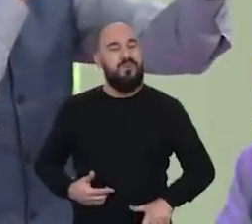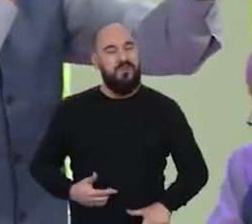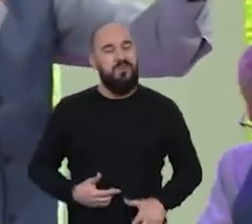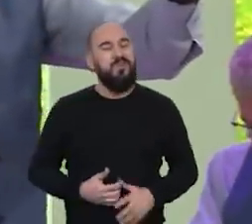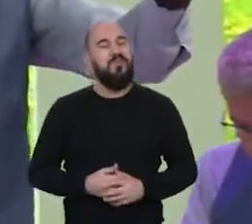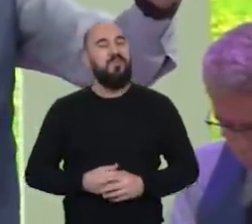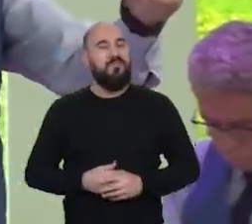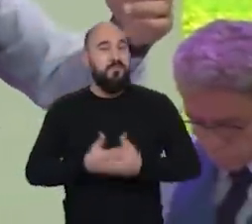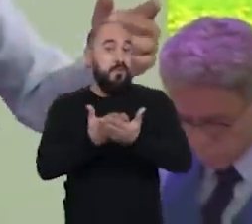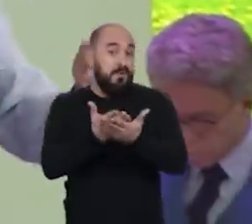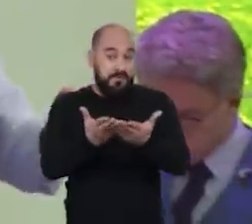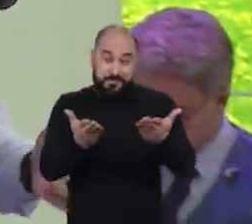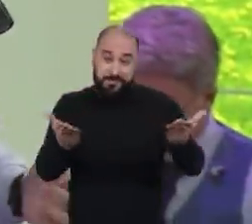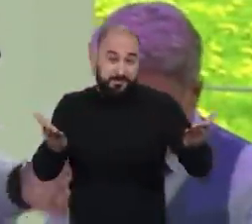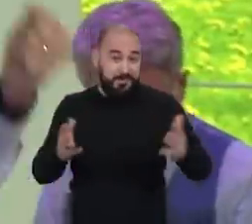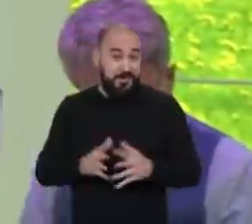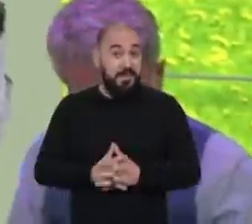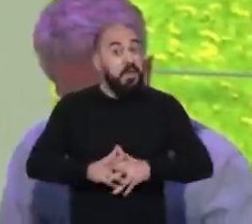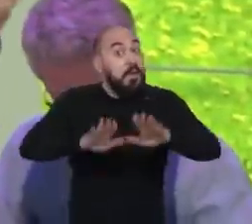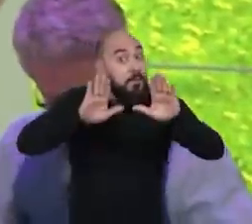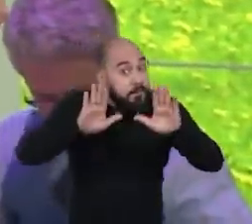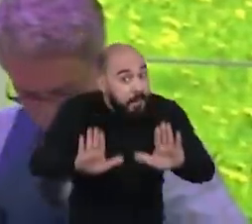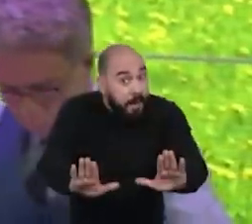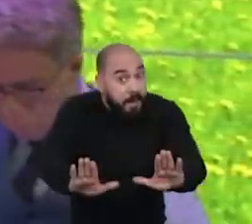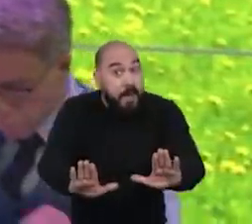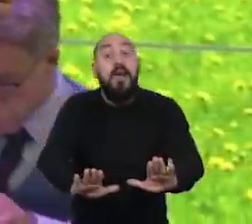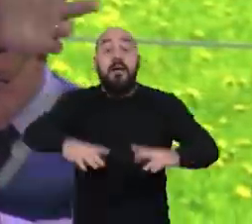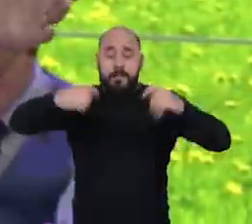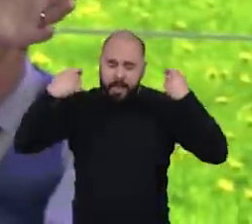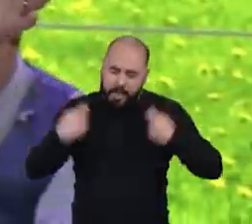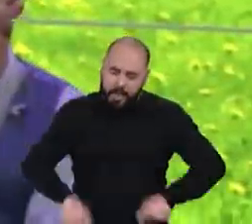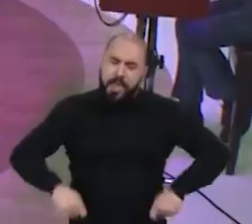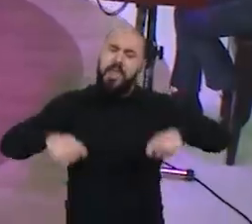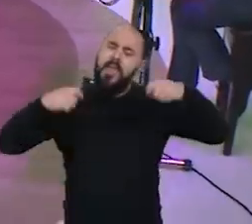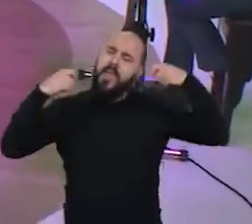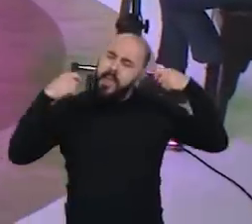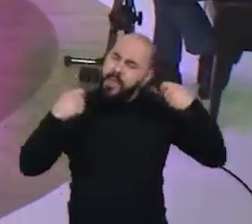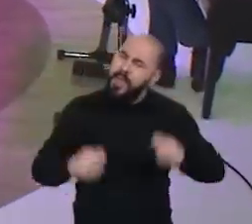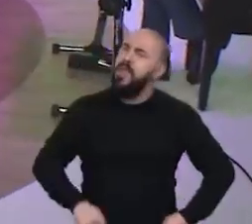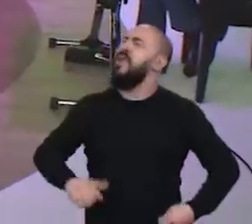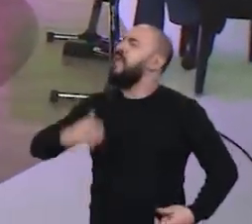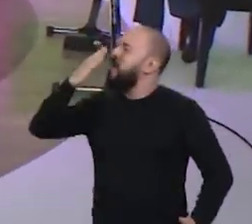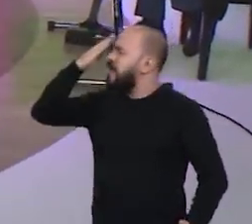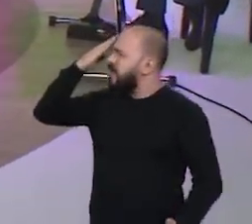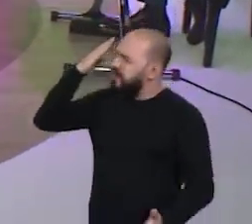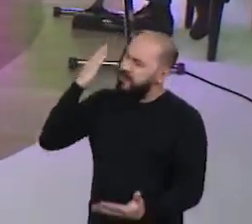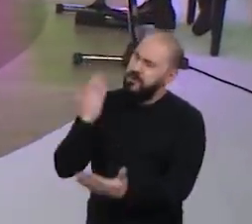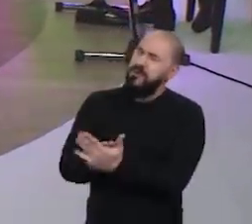Mas você precisa confiar.